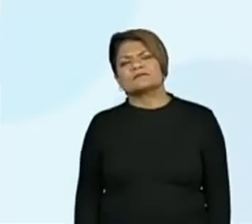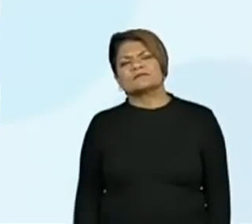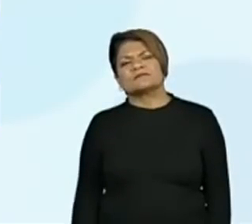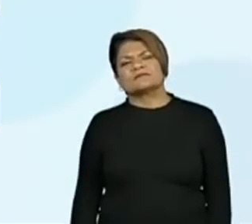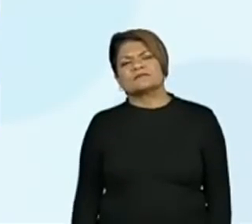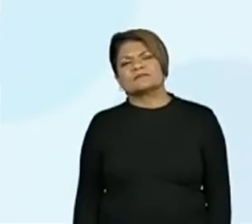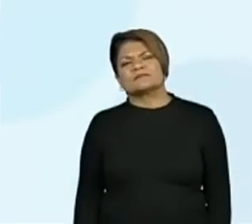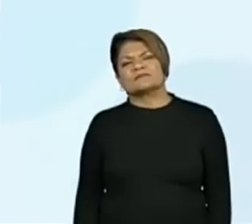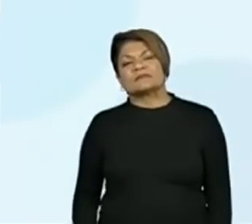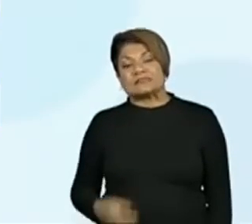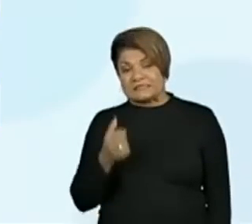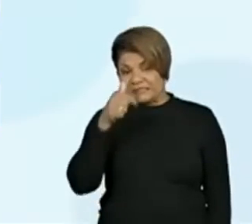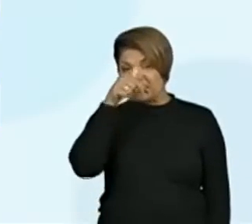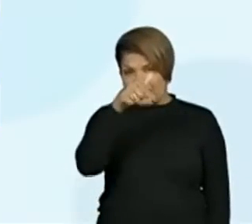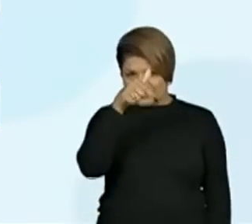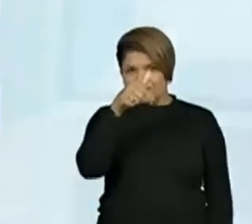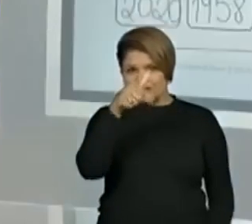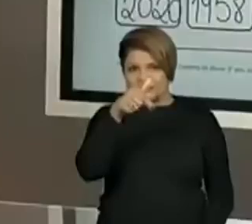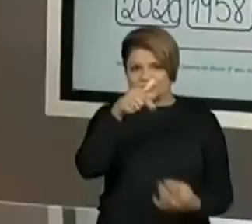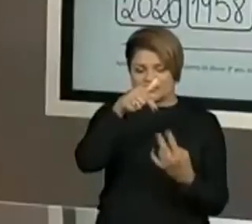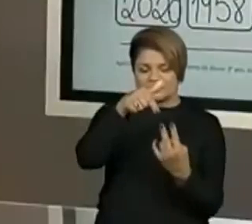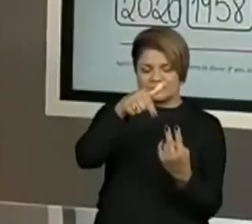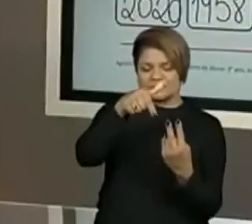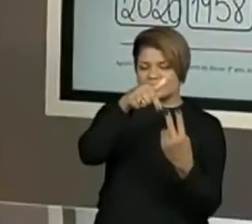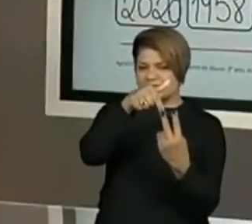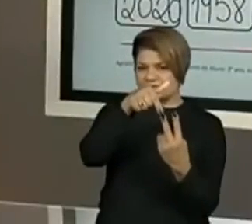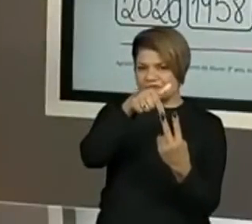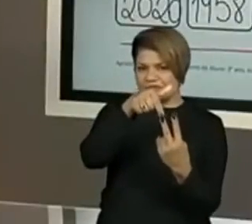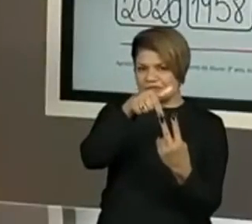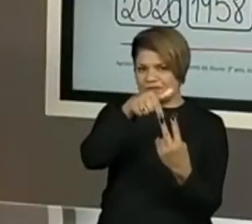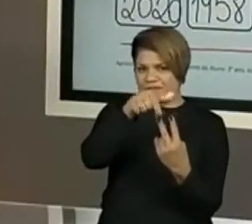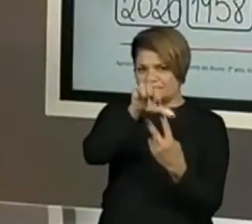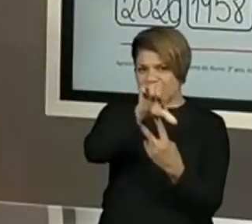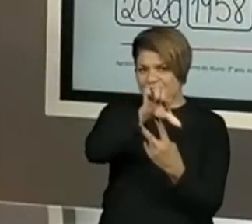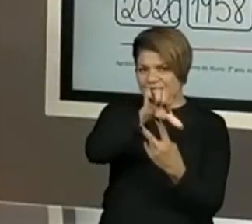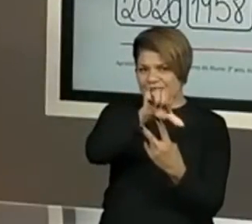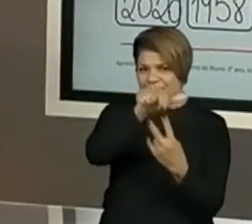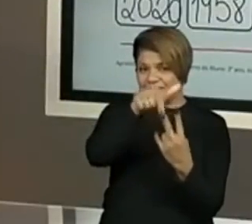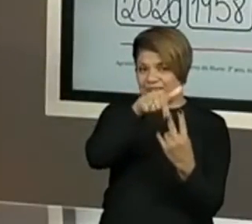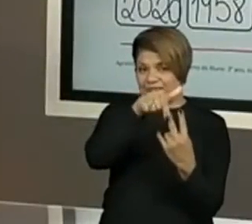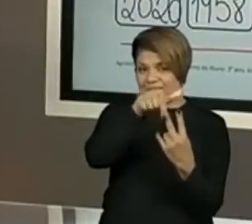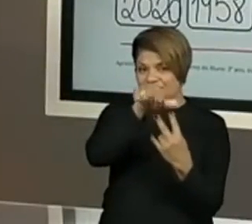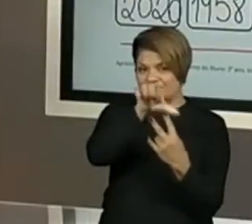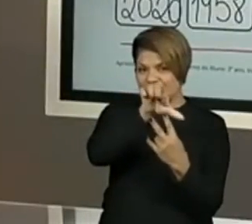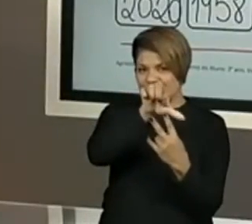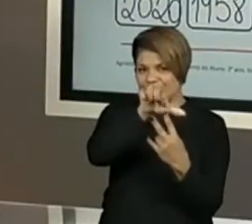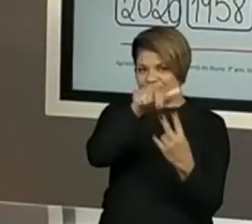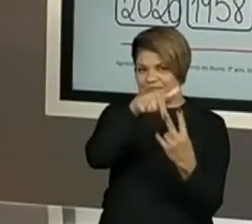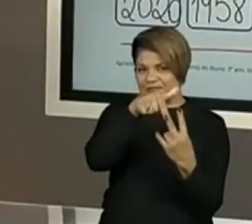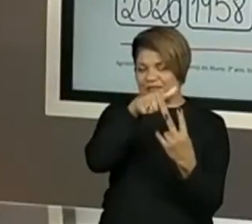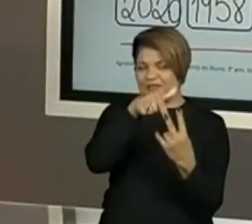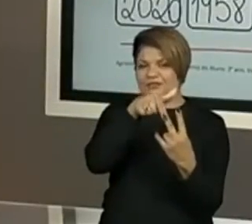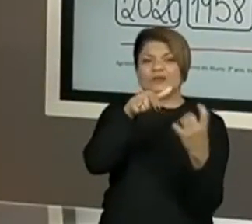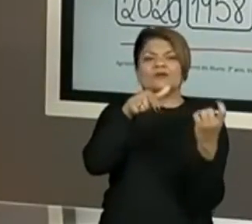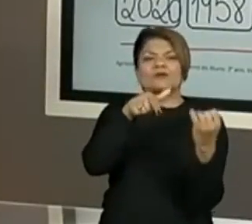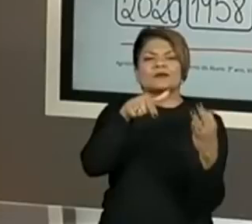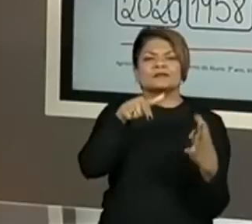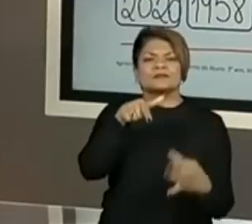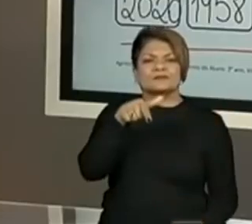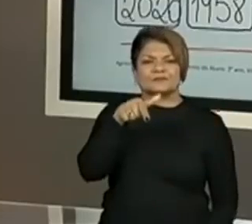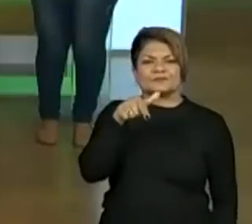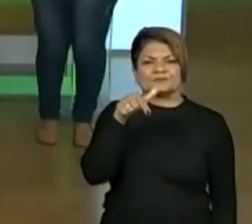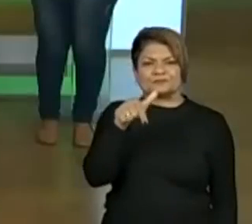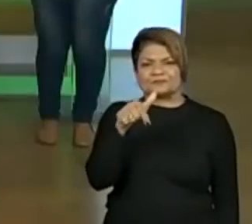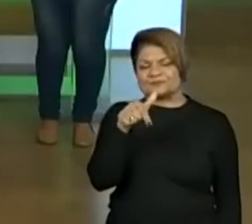Esse algarismo 7, qual é o valor dele? Olha, já estão respondendo, professora. O